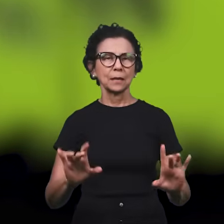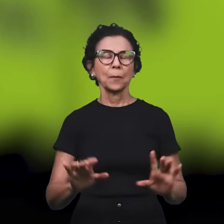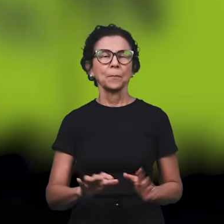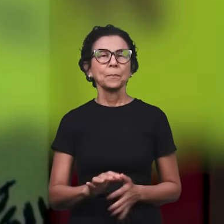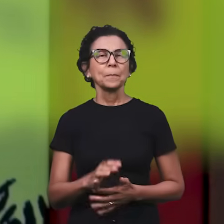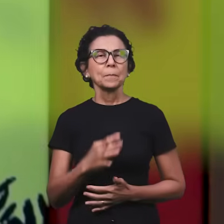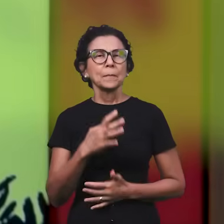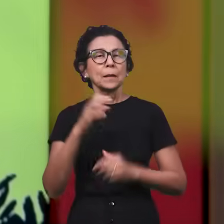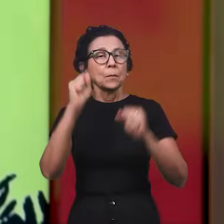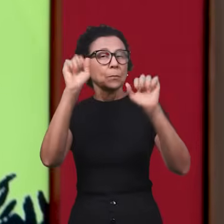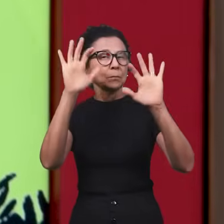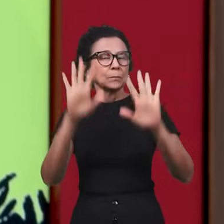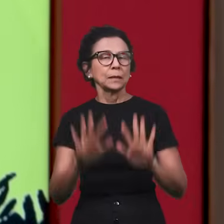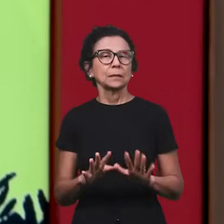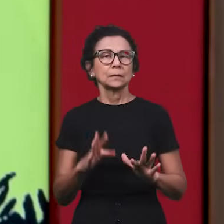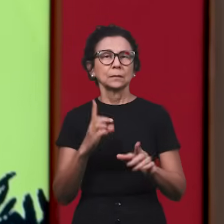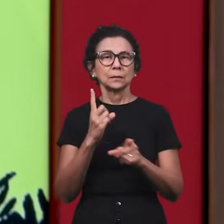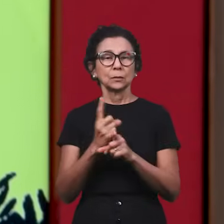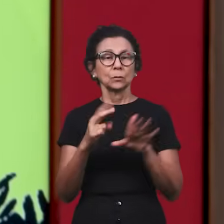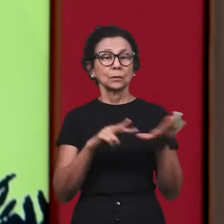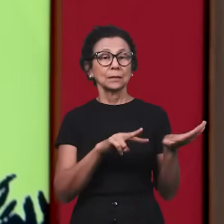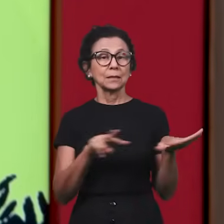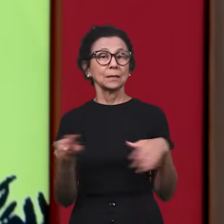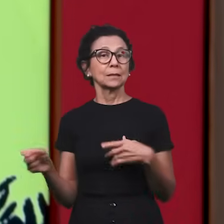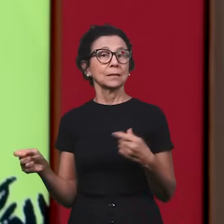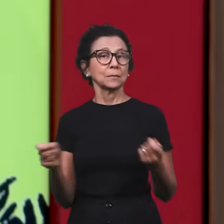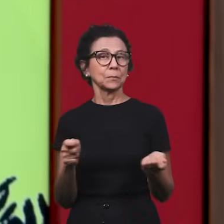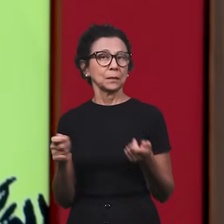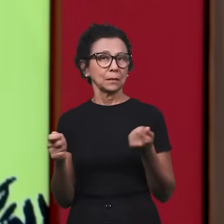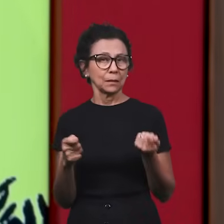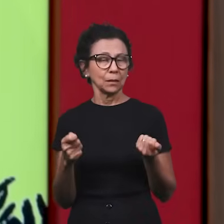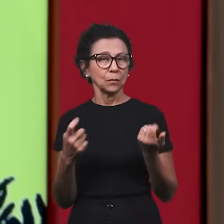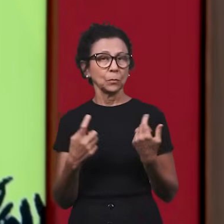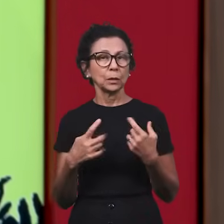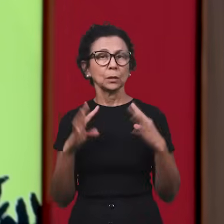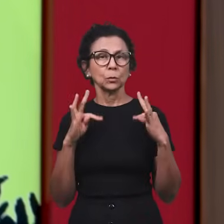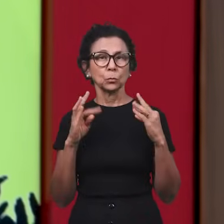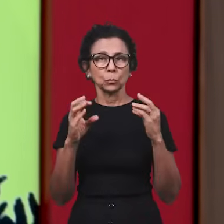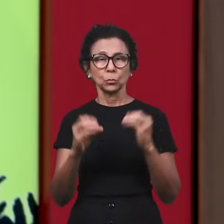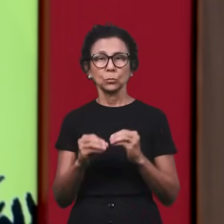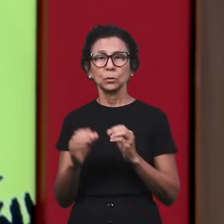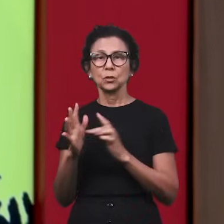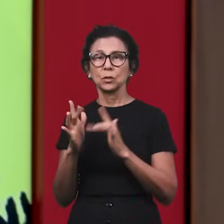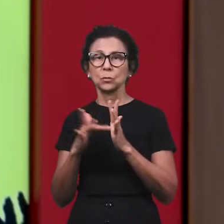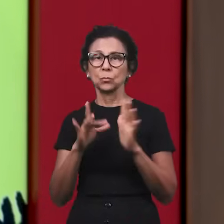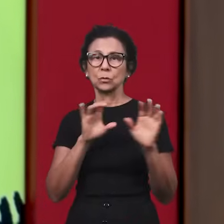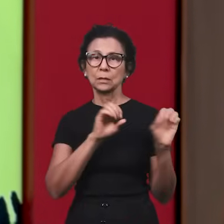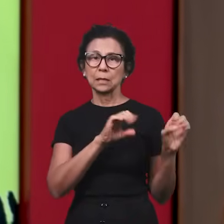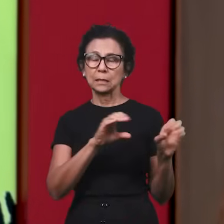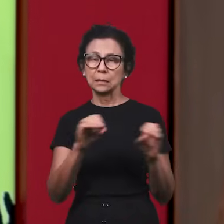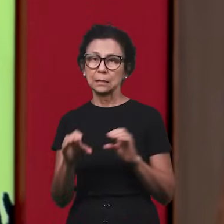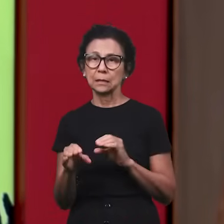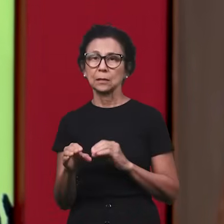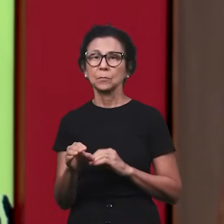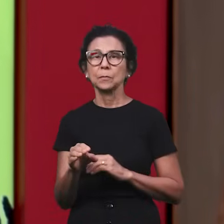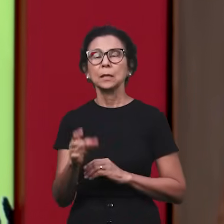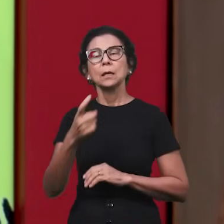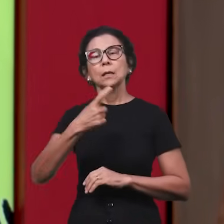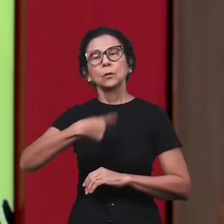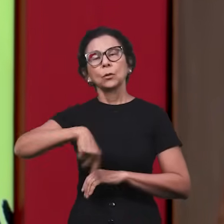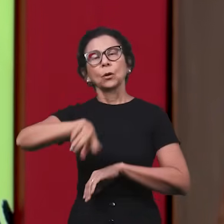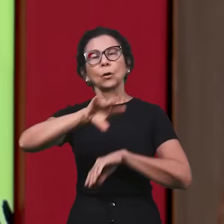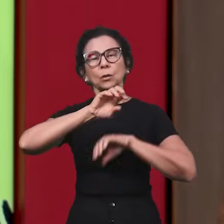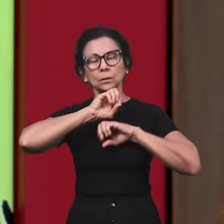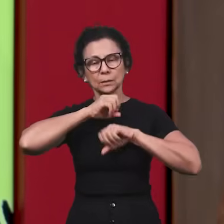grande bênção esse encontro semanal, porque nós sempre tratamos do que aprendemos com Jesus. E quanto mais conhecemos o